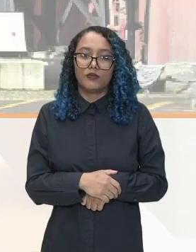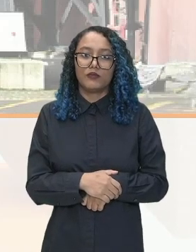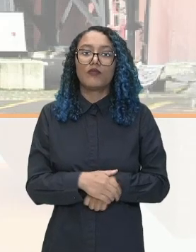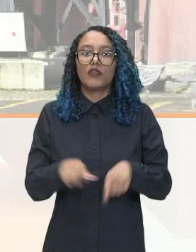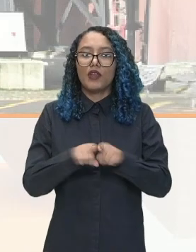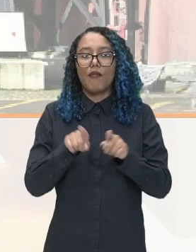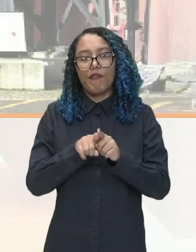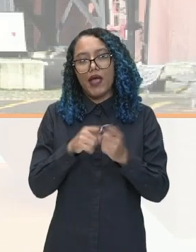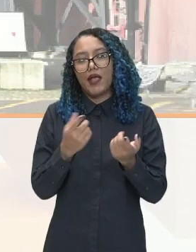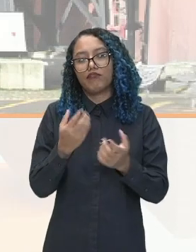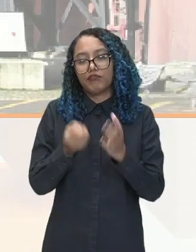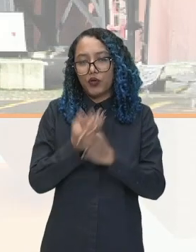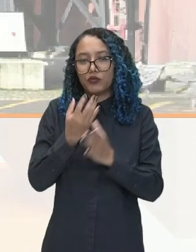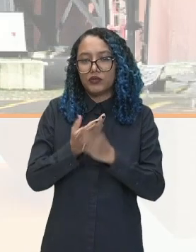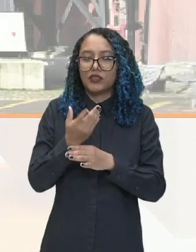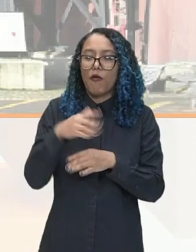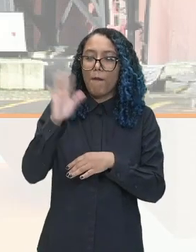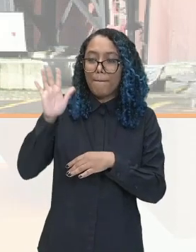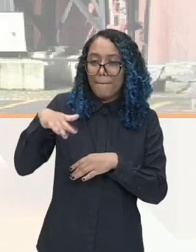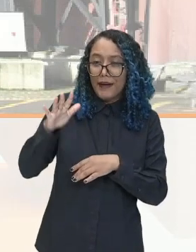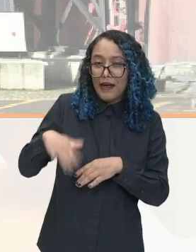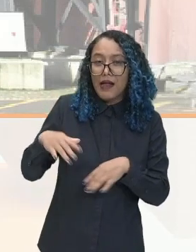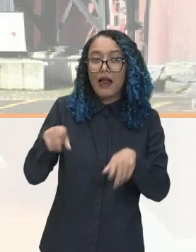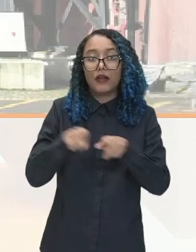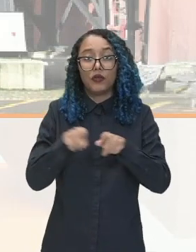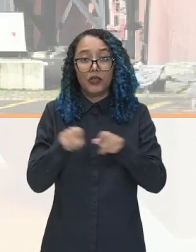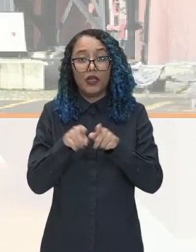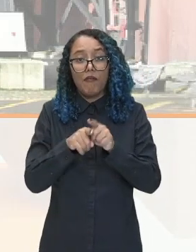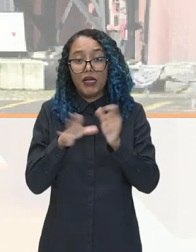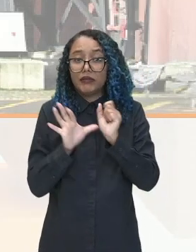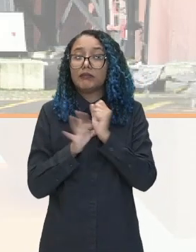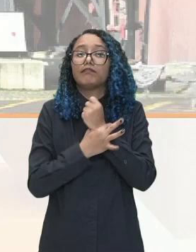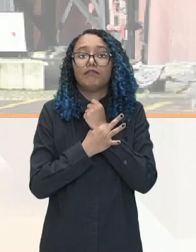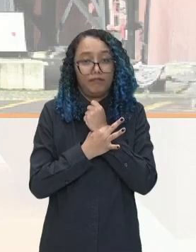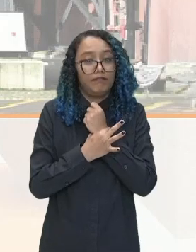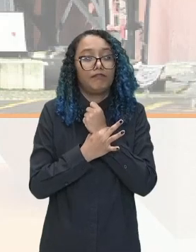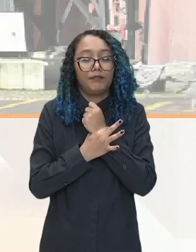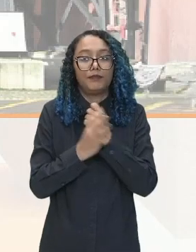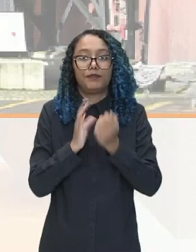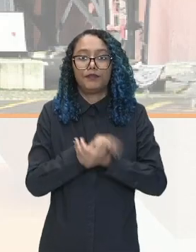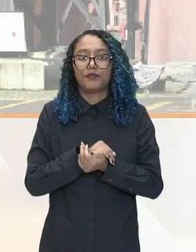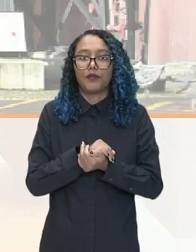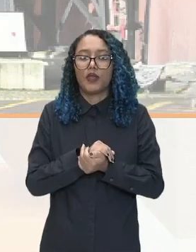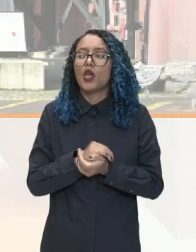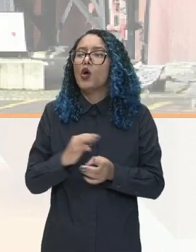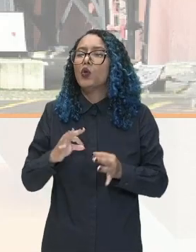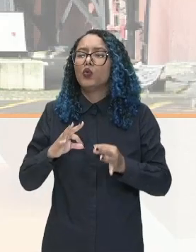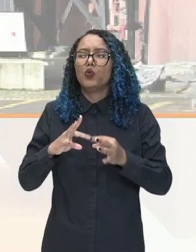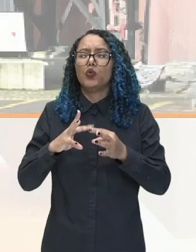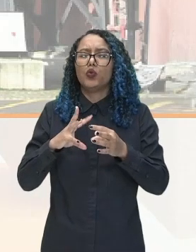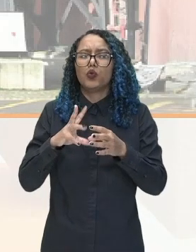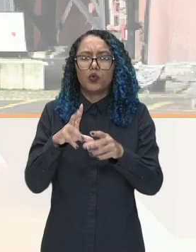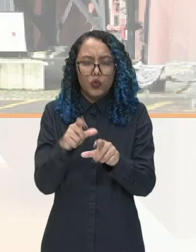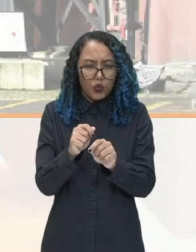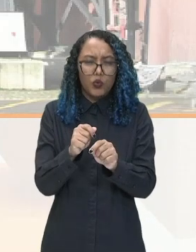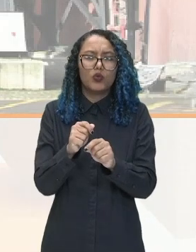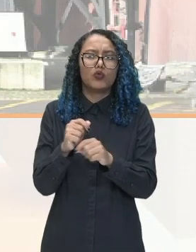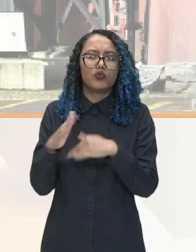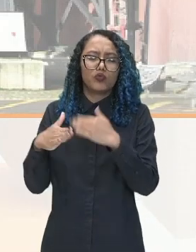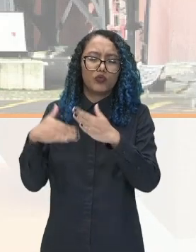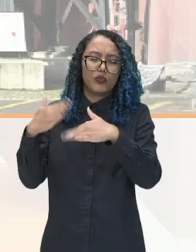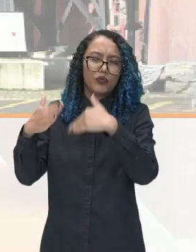e confiável. Então todo esse processo vai agilizar o que nós chamamos aí da